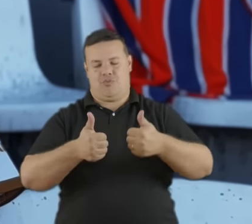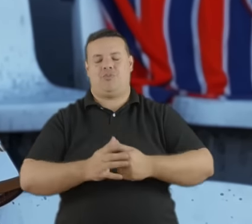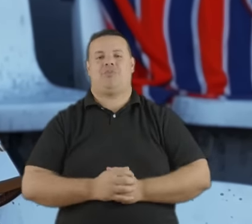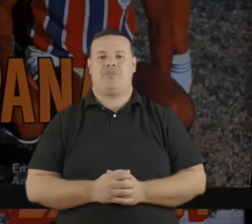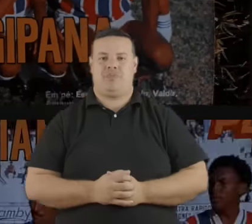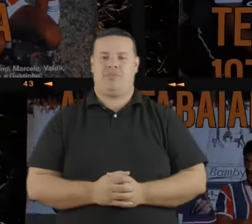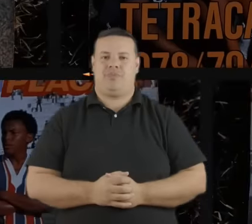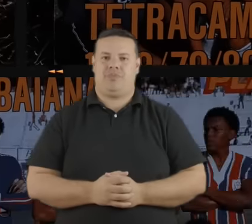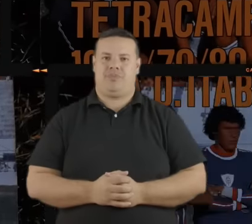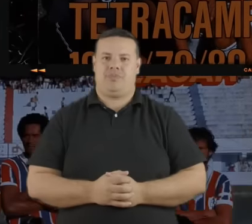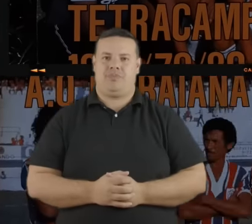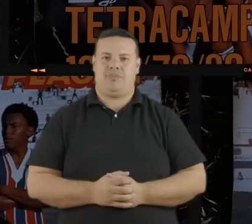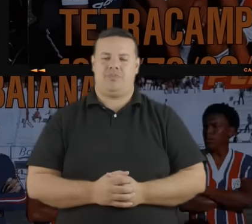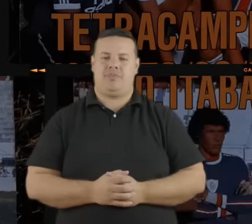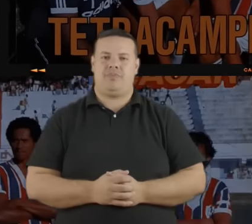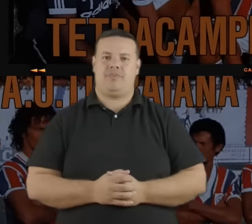futebol.